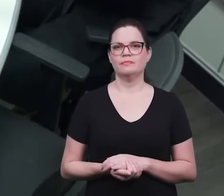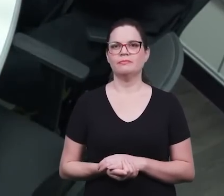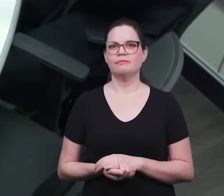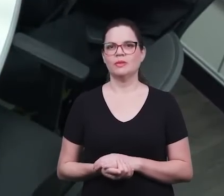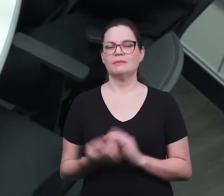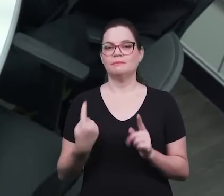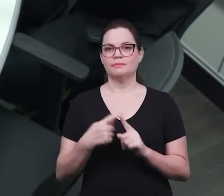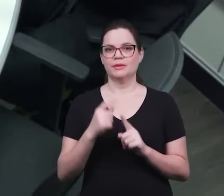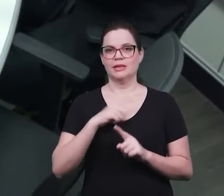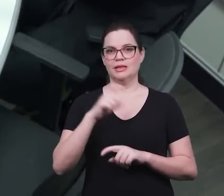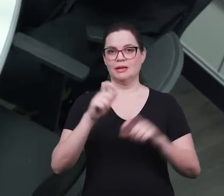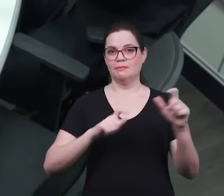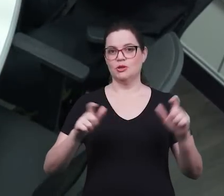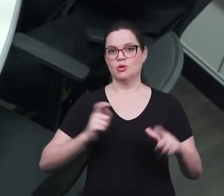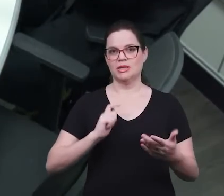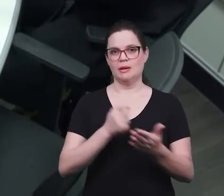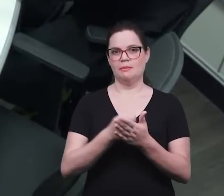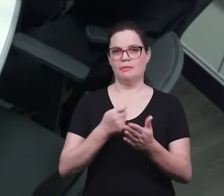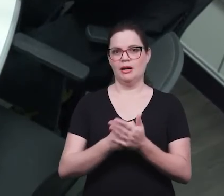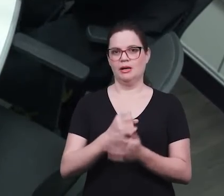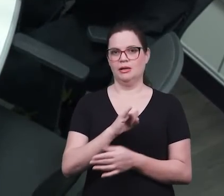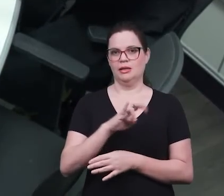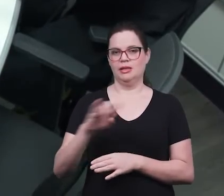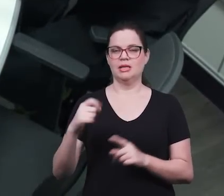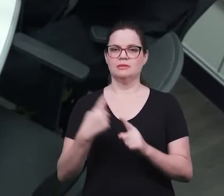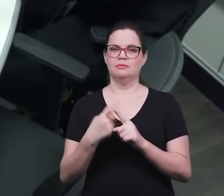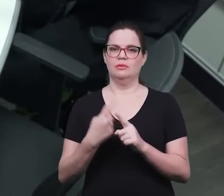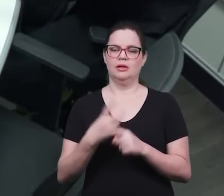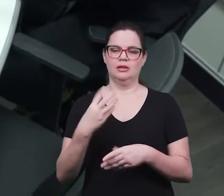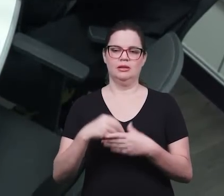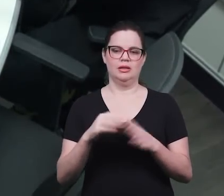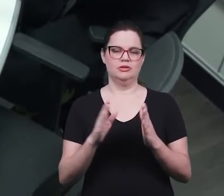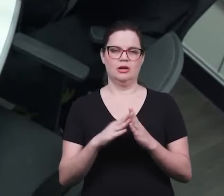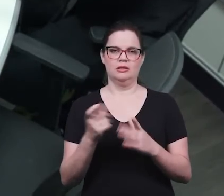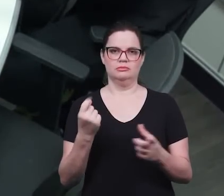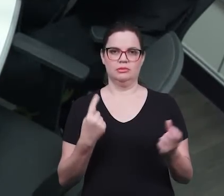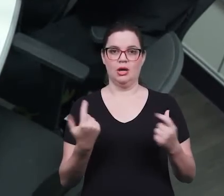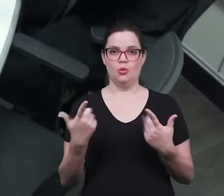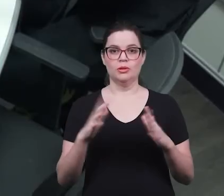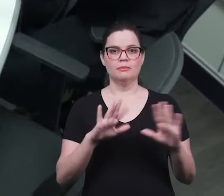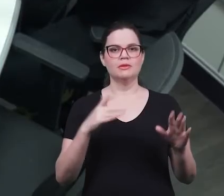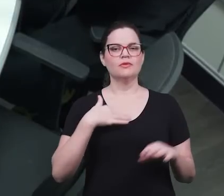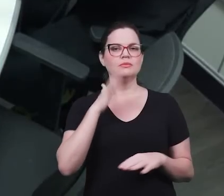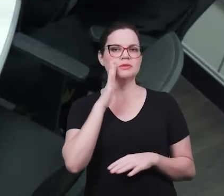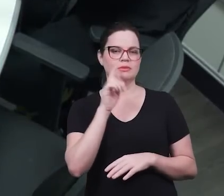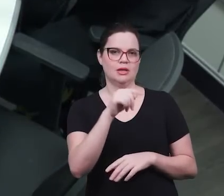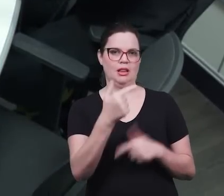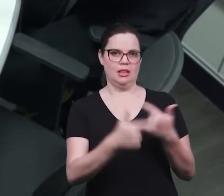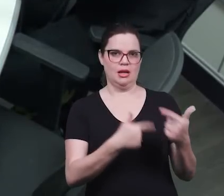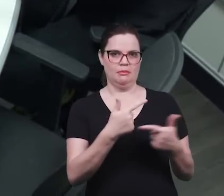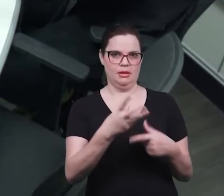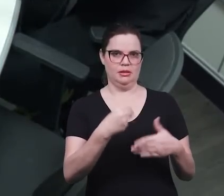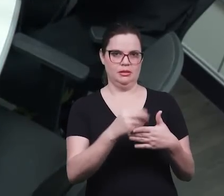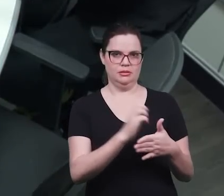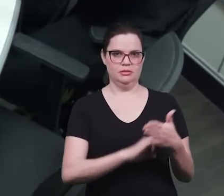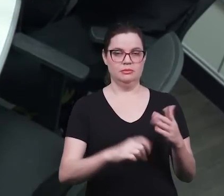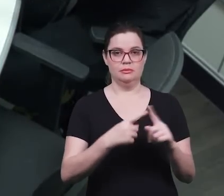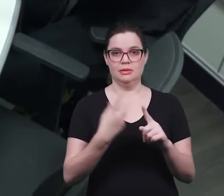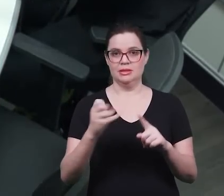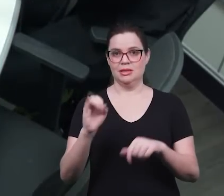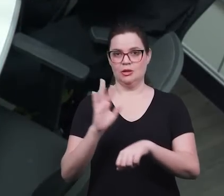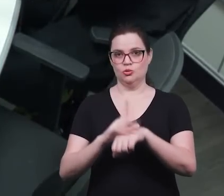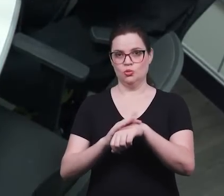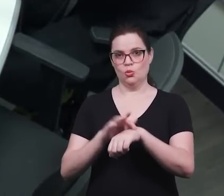gente que contribui como do lar ou como facultativo, mas enfim, vamos presumir que ela trabalhe. Se essa doença